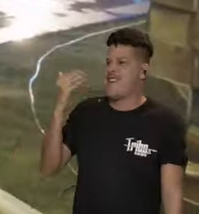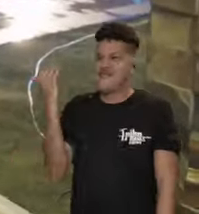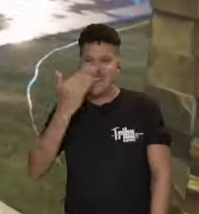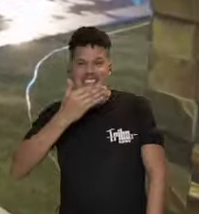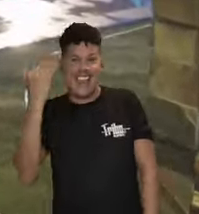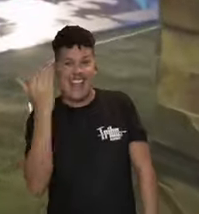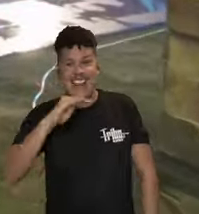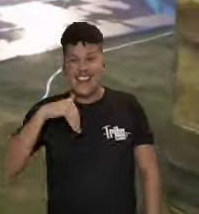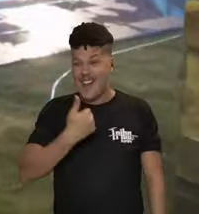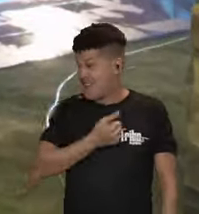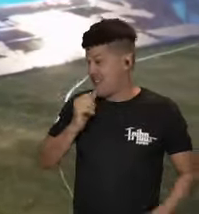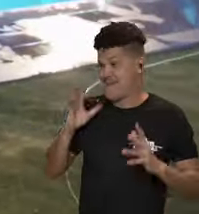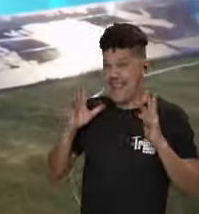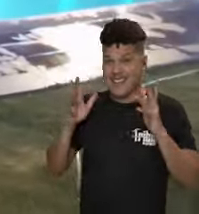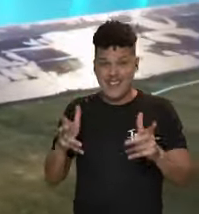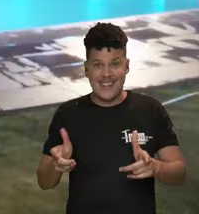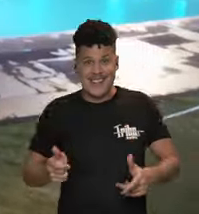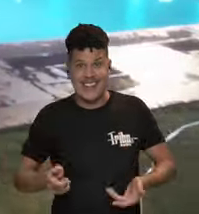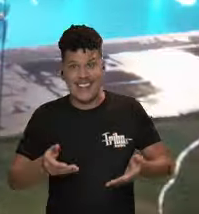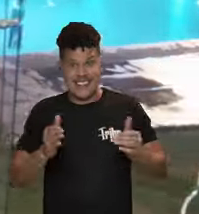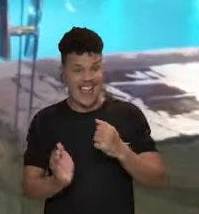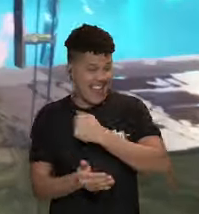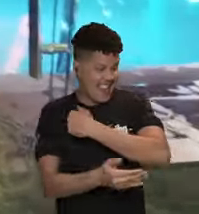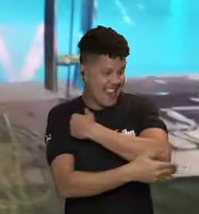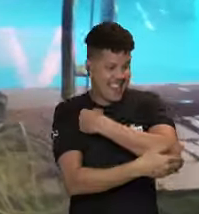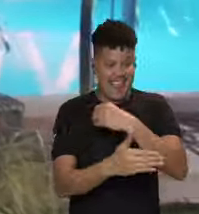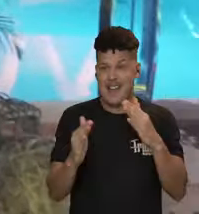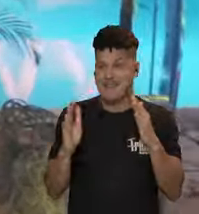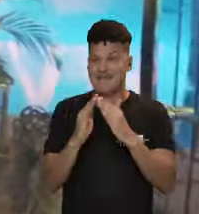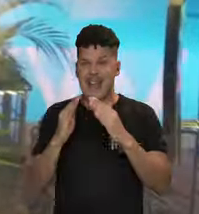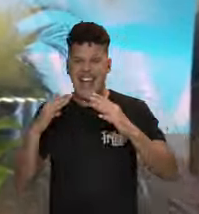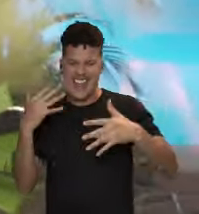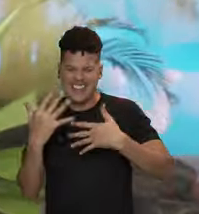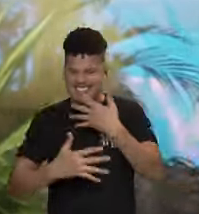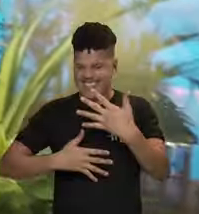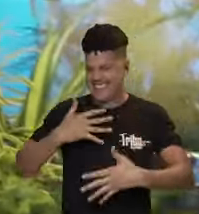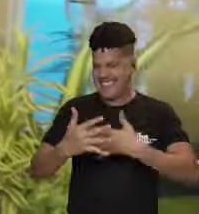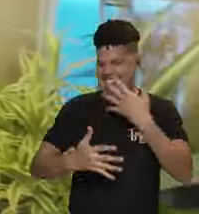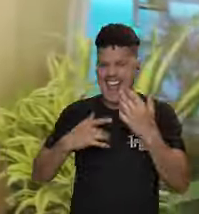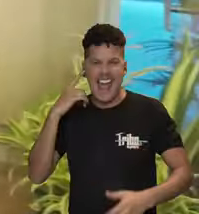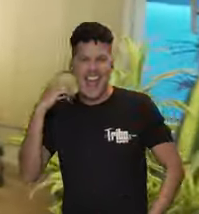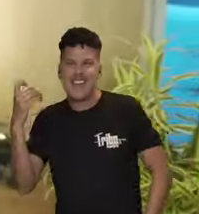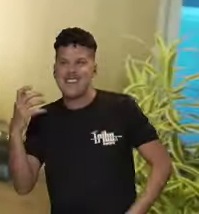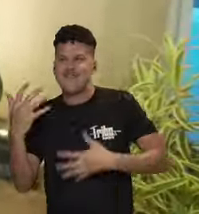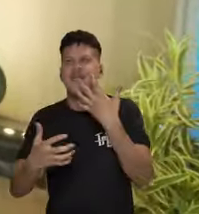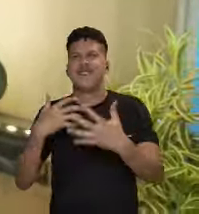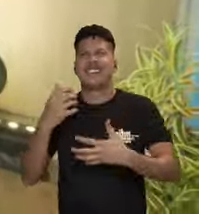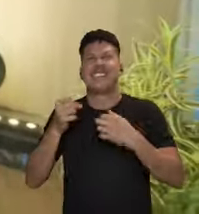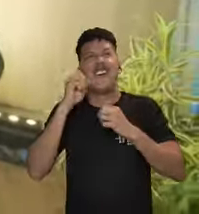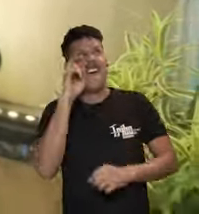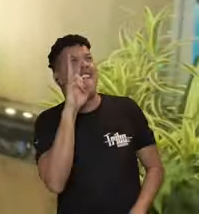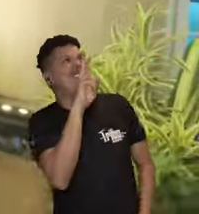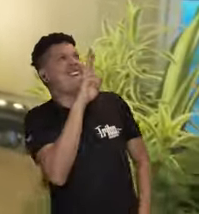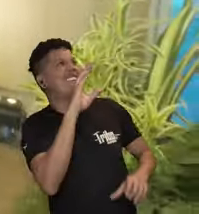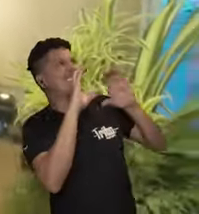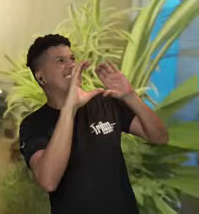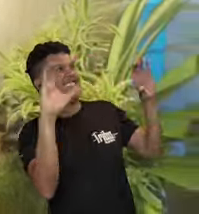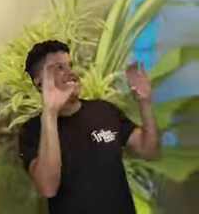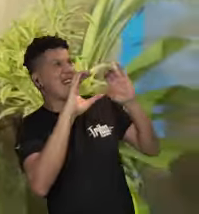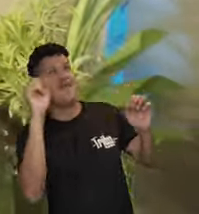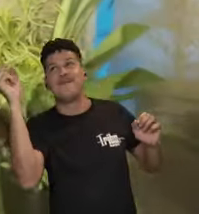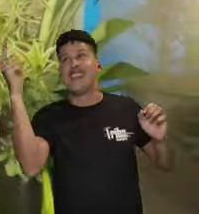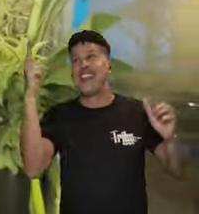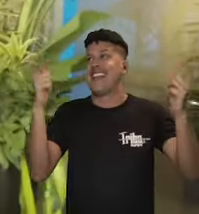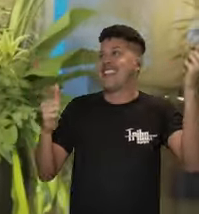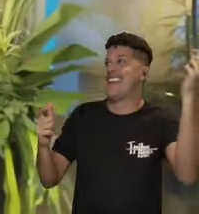nós virou. De novo. E esse quintal bagunçado, som ainda ligado, olho pro céu, e o sol já brilhou.